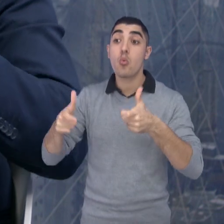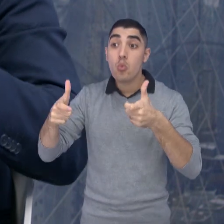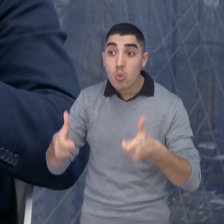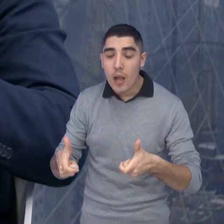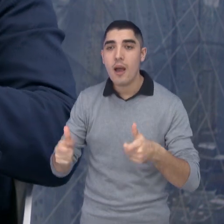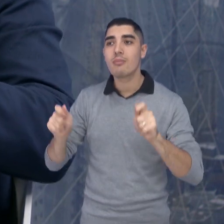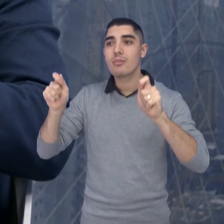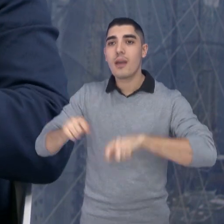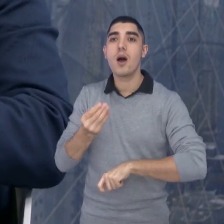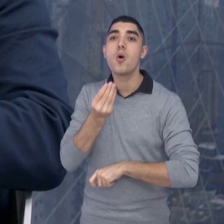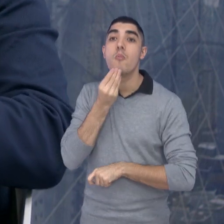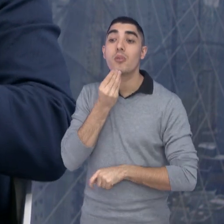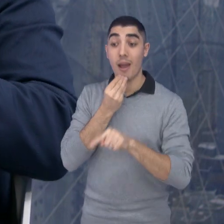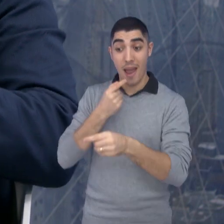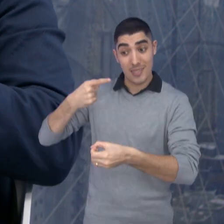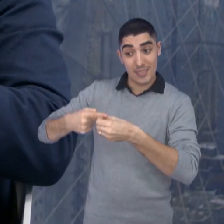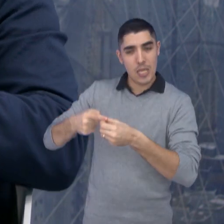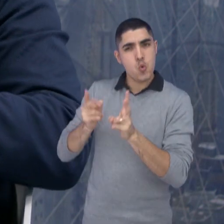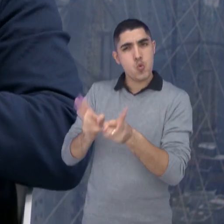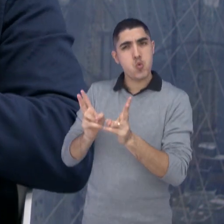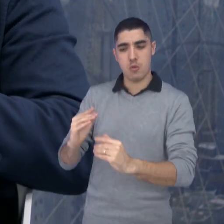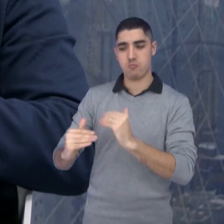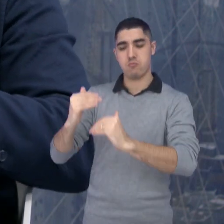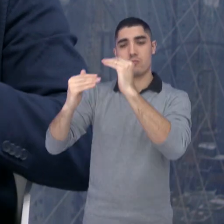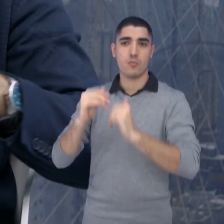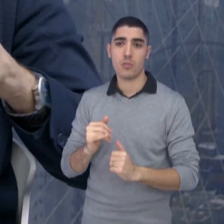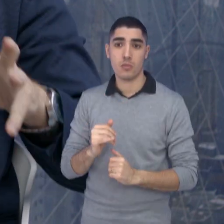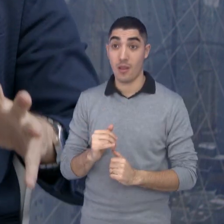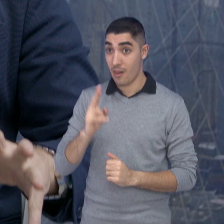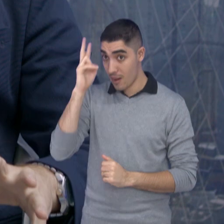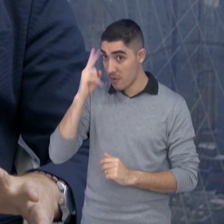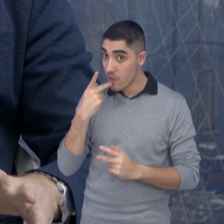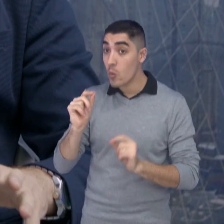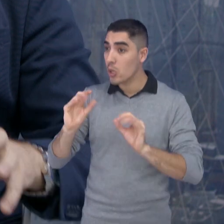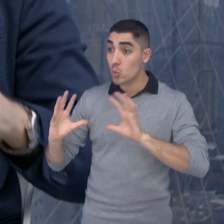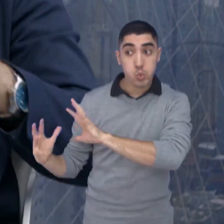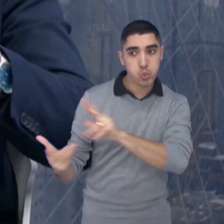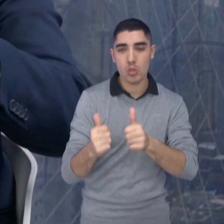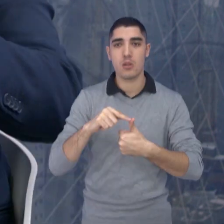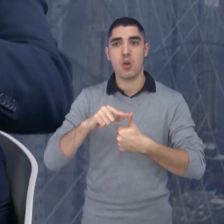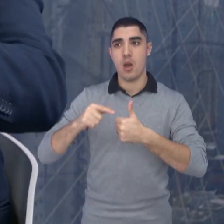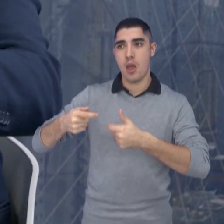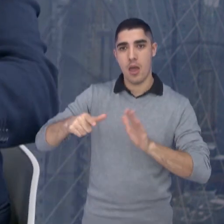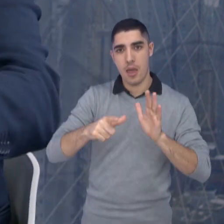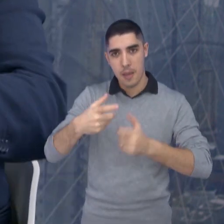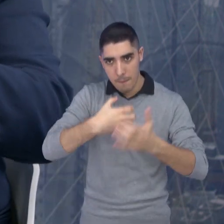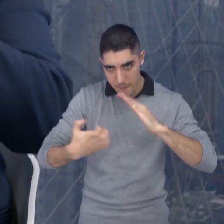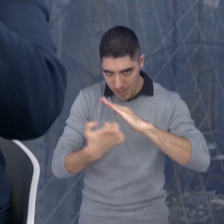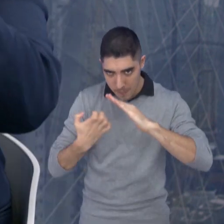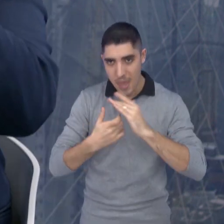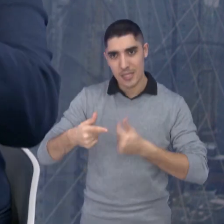para que a cidade se desenvolva. E repito o exemplo, 360, eu começo com educação, eu vou para a infraestrutura